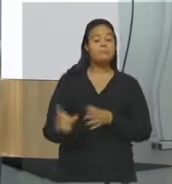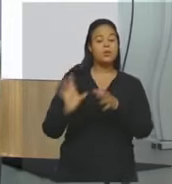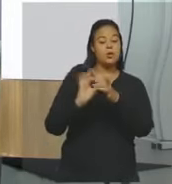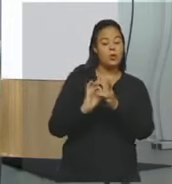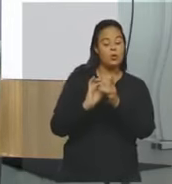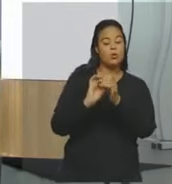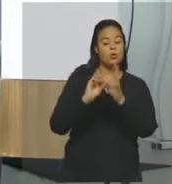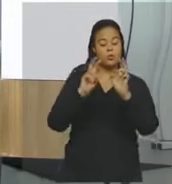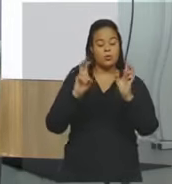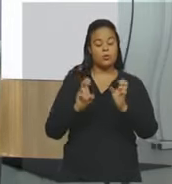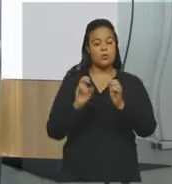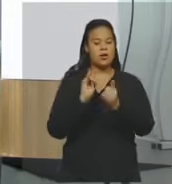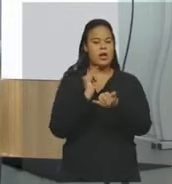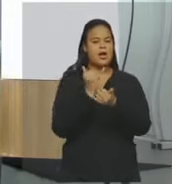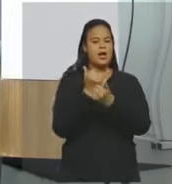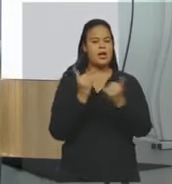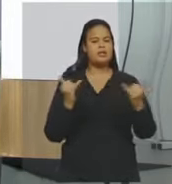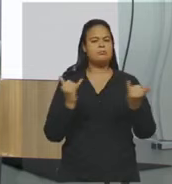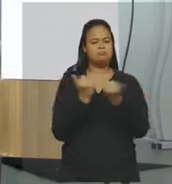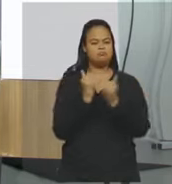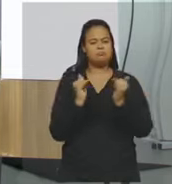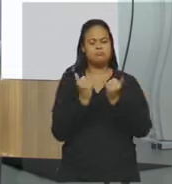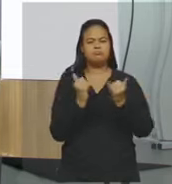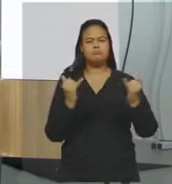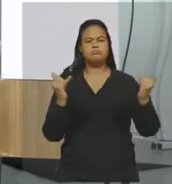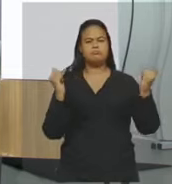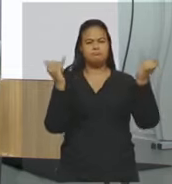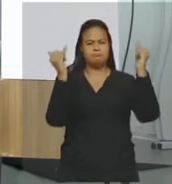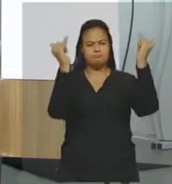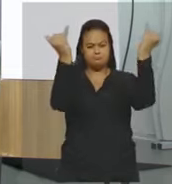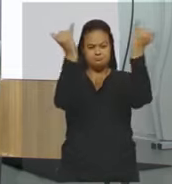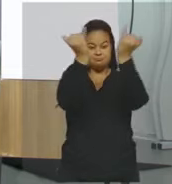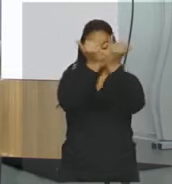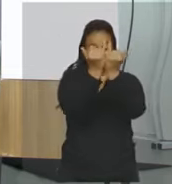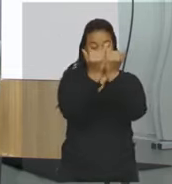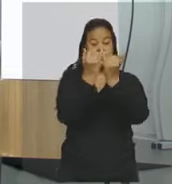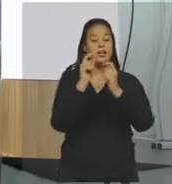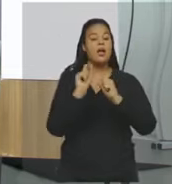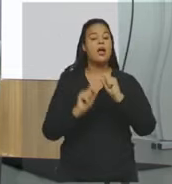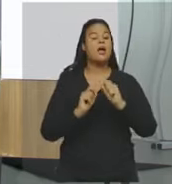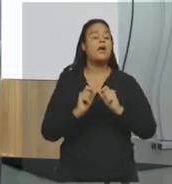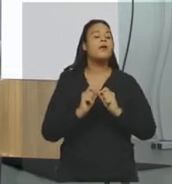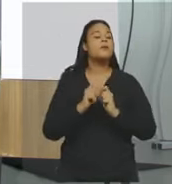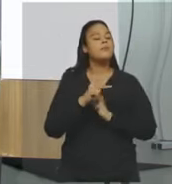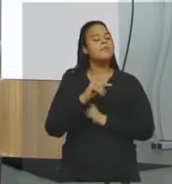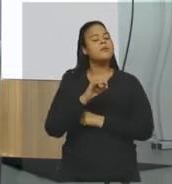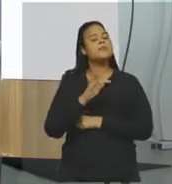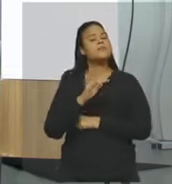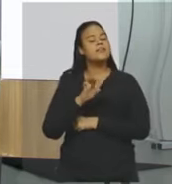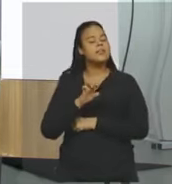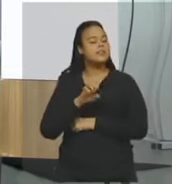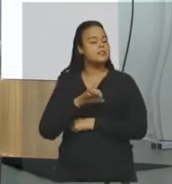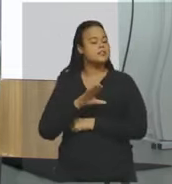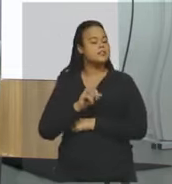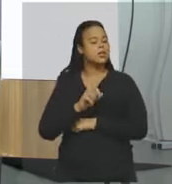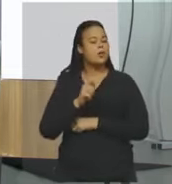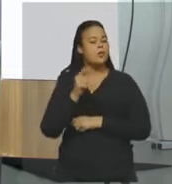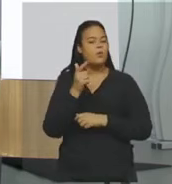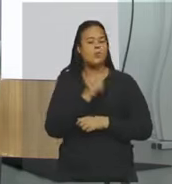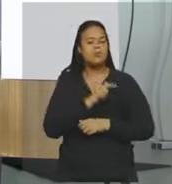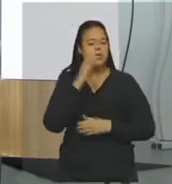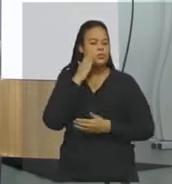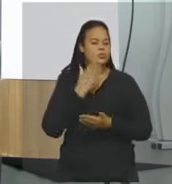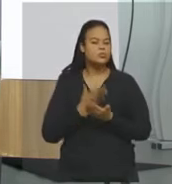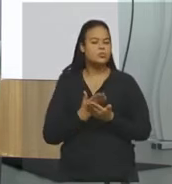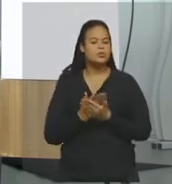dentro do estudo dos circuitos elétricos, a potência ela pode ser trabalhada de várias formas. Pode inclusive